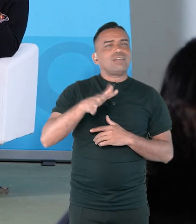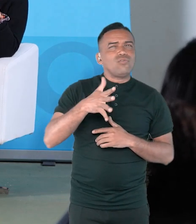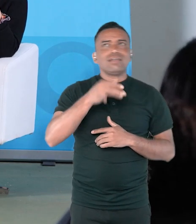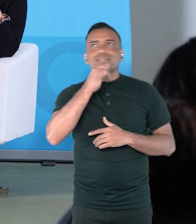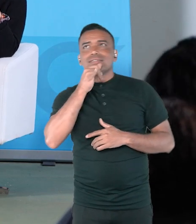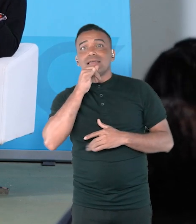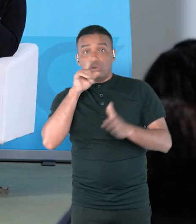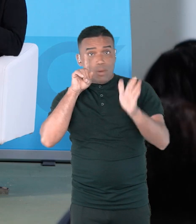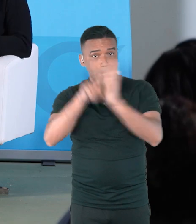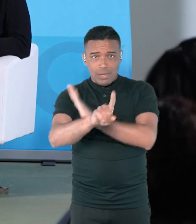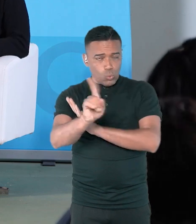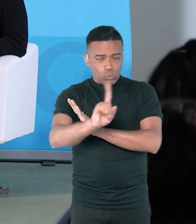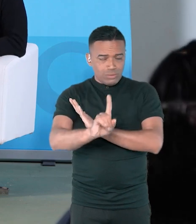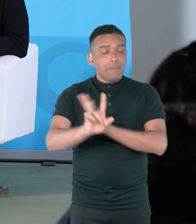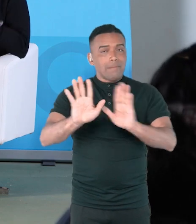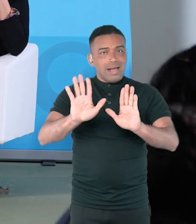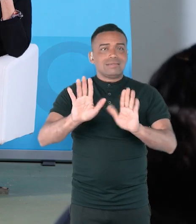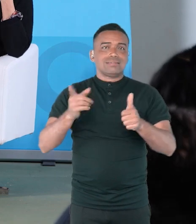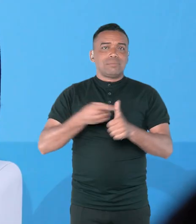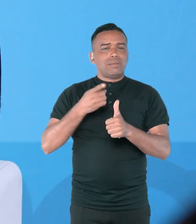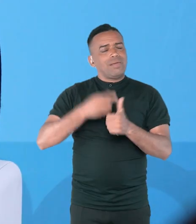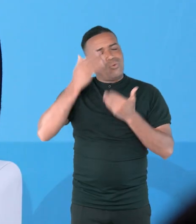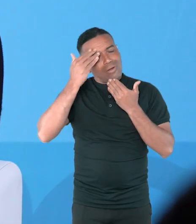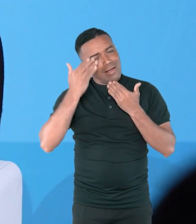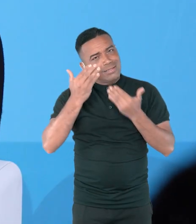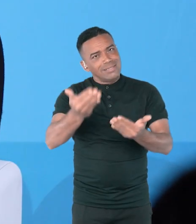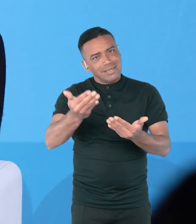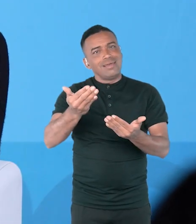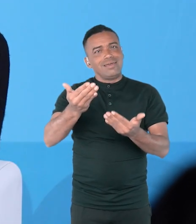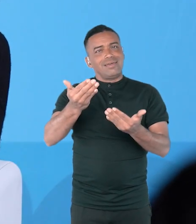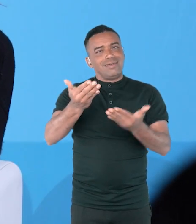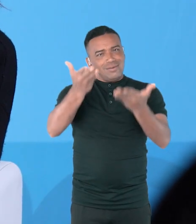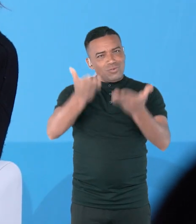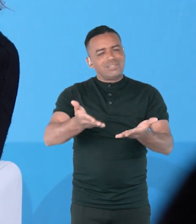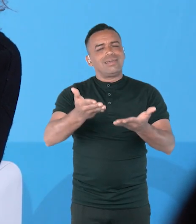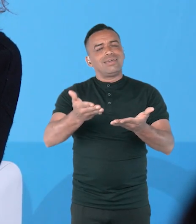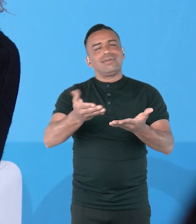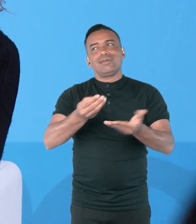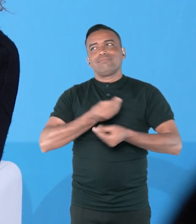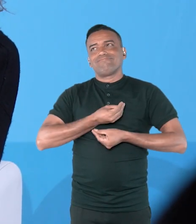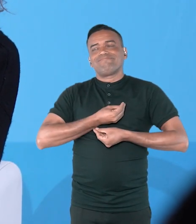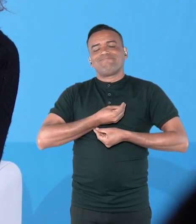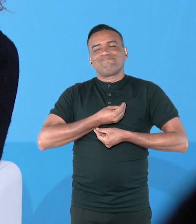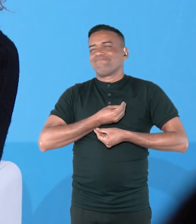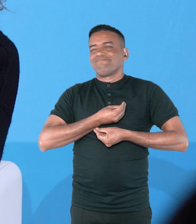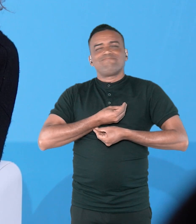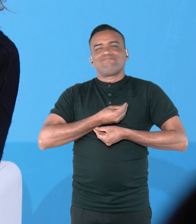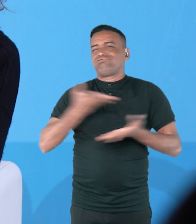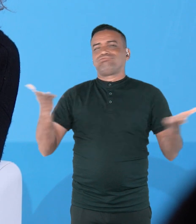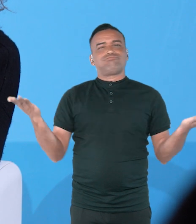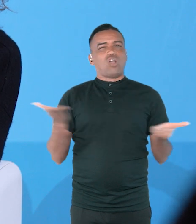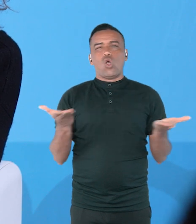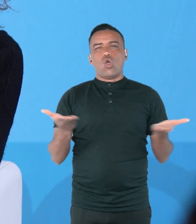E talvez não seja uma pergunta, mas, primeiro, agradecer a você, porque eu acho que você trouxe aqui para a gente